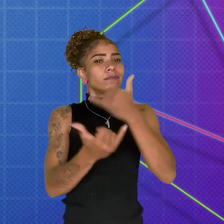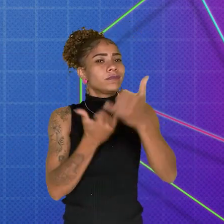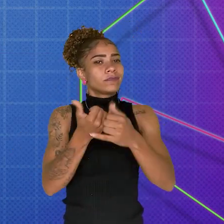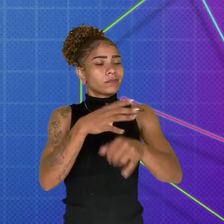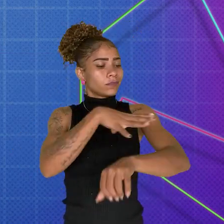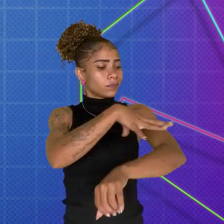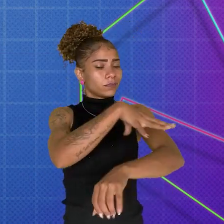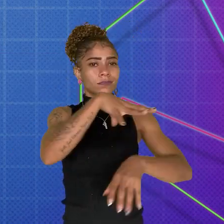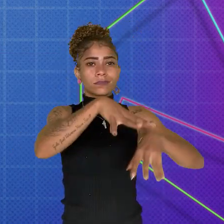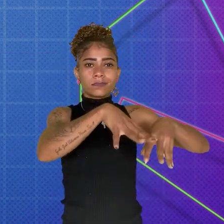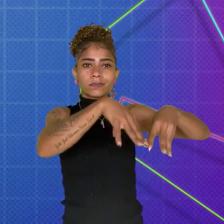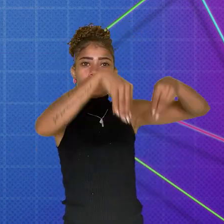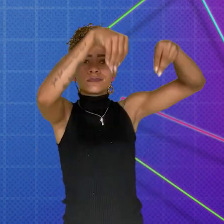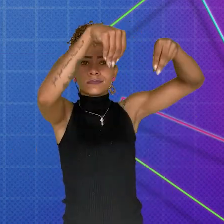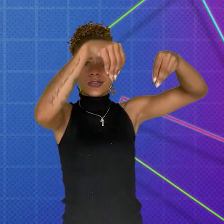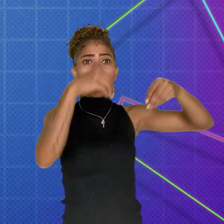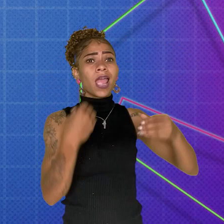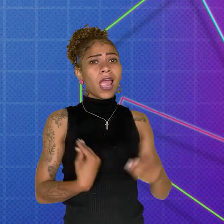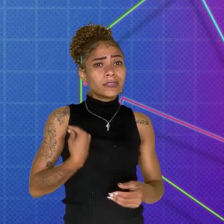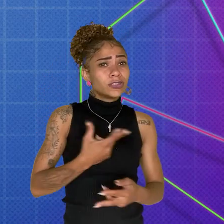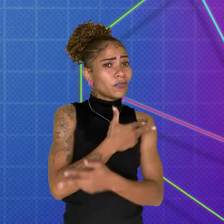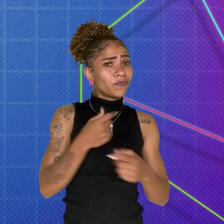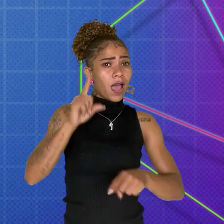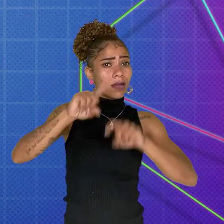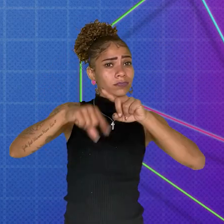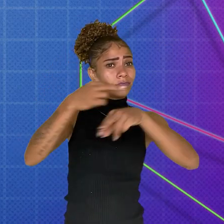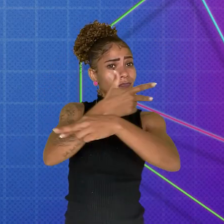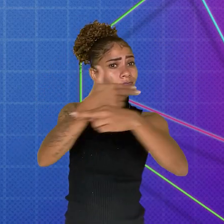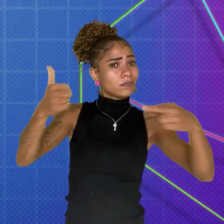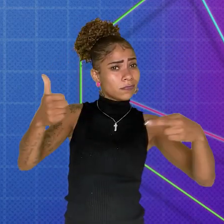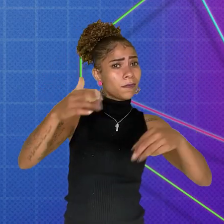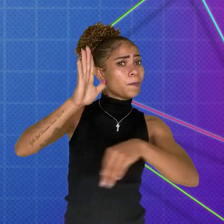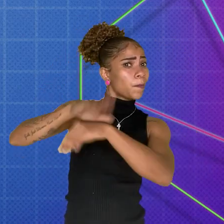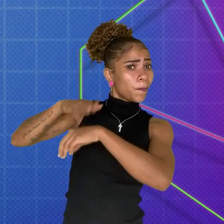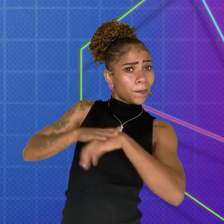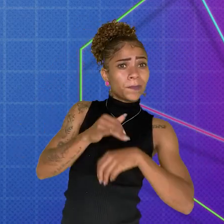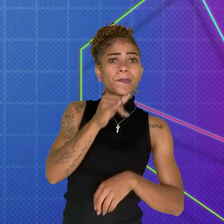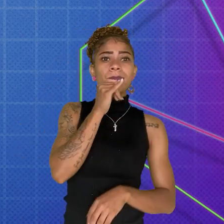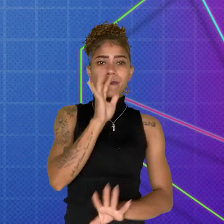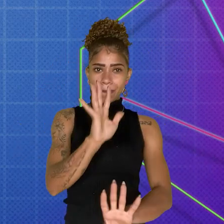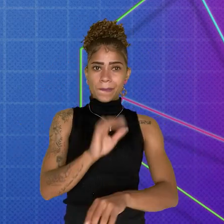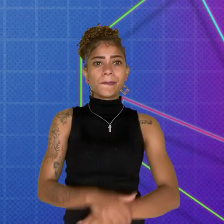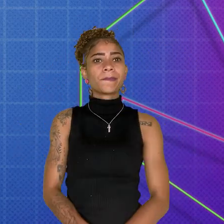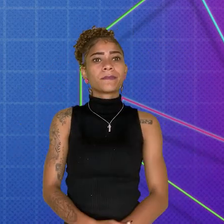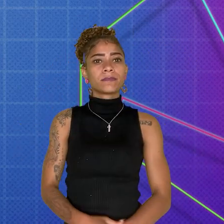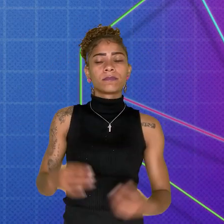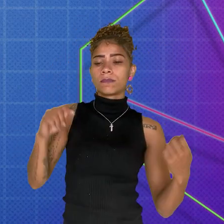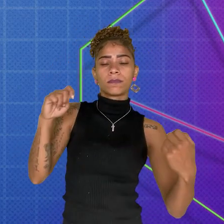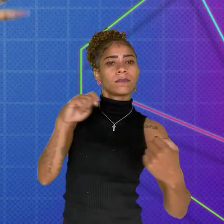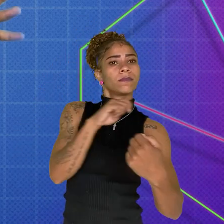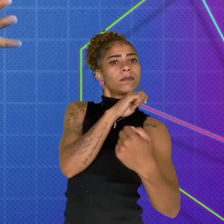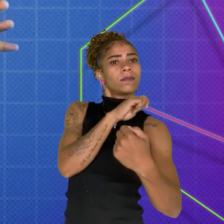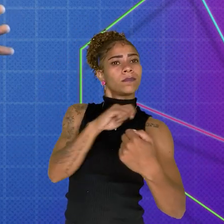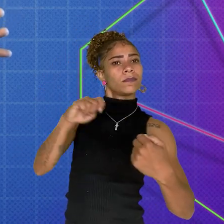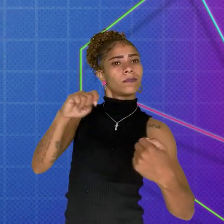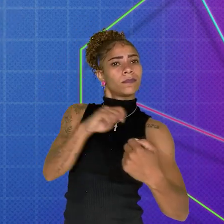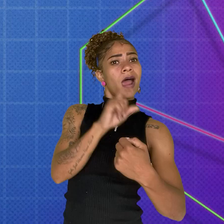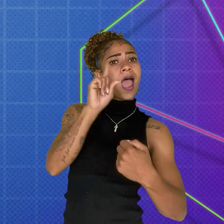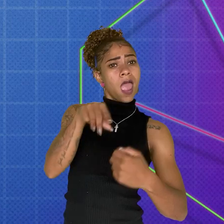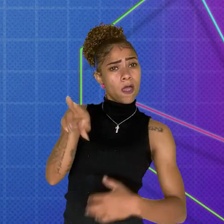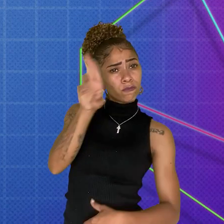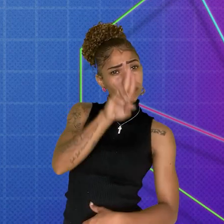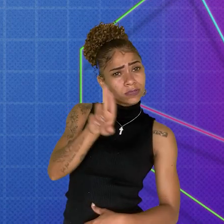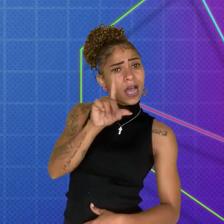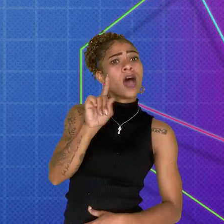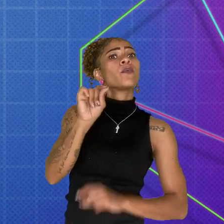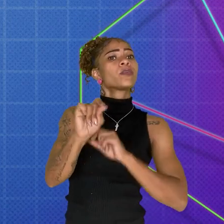medievais, existem vários instrumentos musicais que podem ser utilizados para criar a atmosfera adequada. Por exemplo, o violino é um instrumento de corda